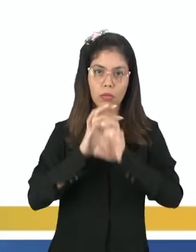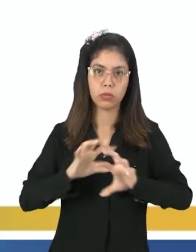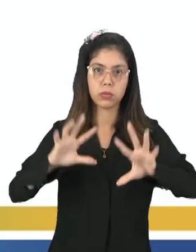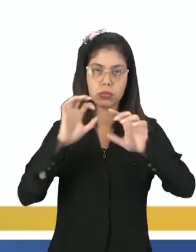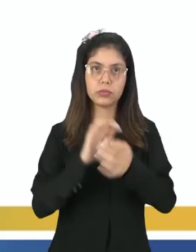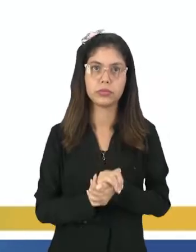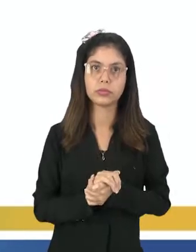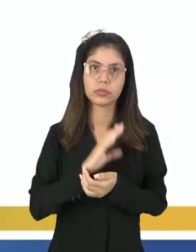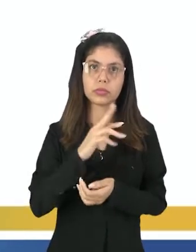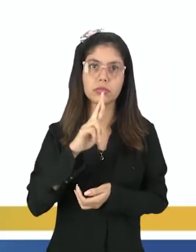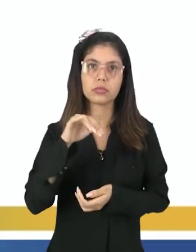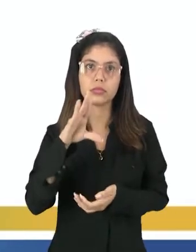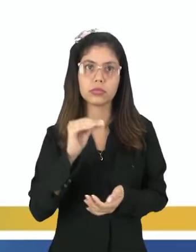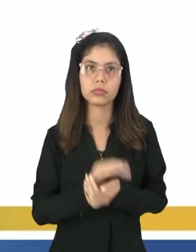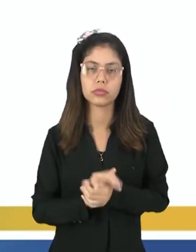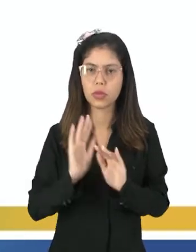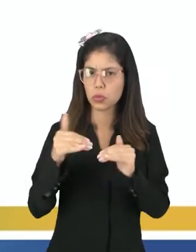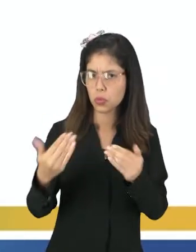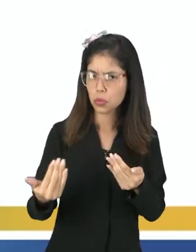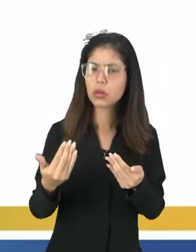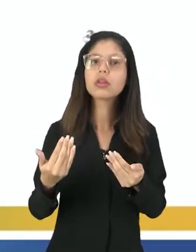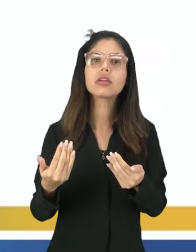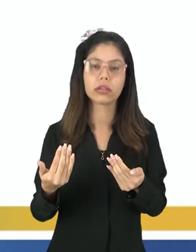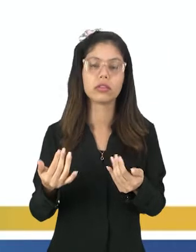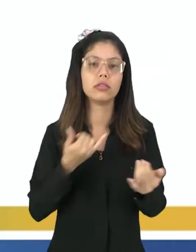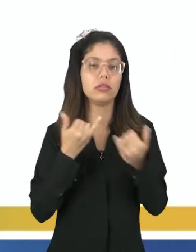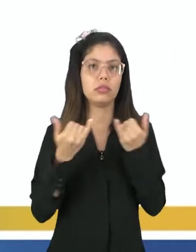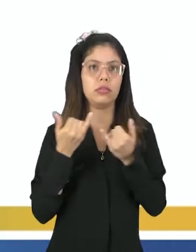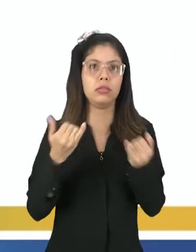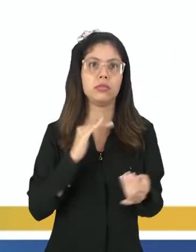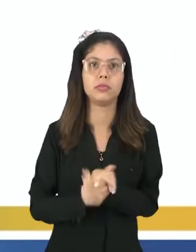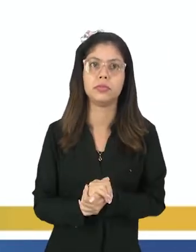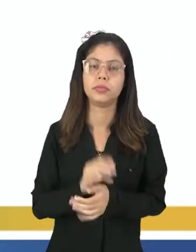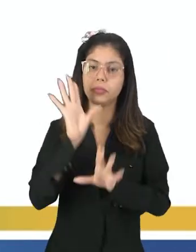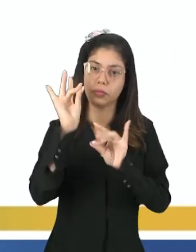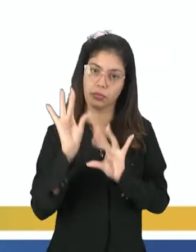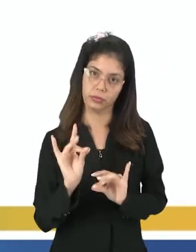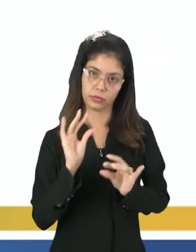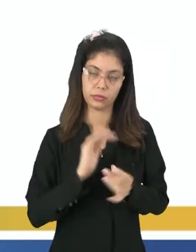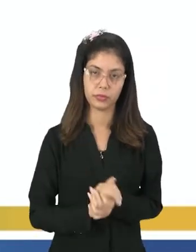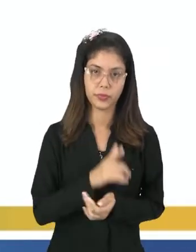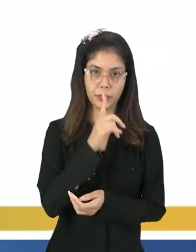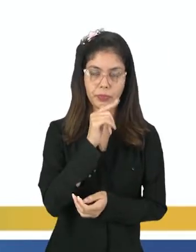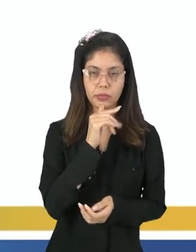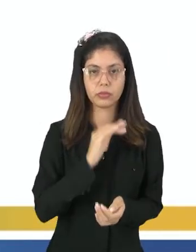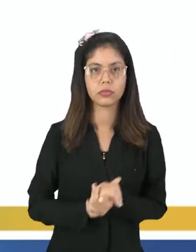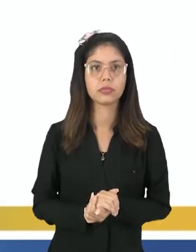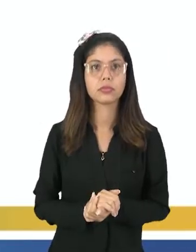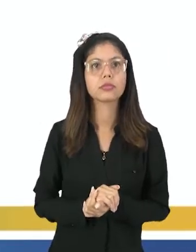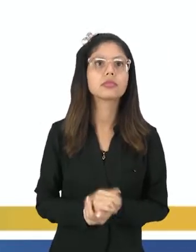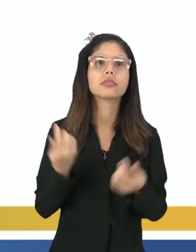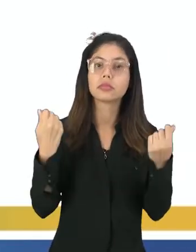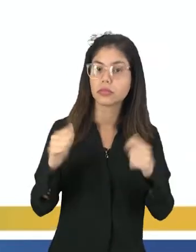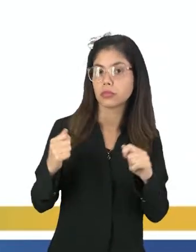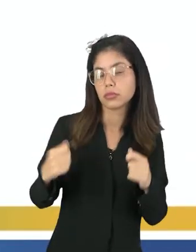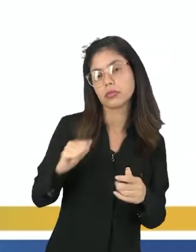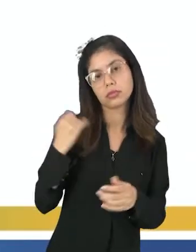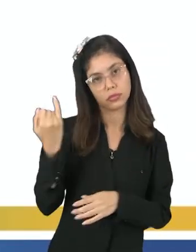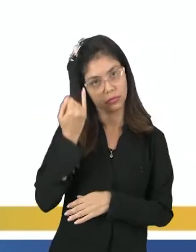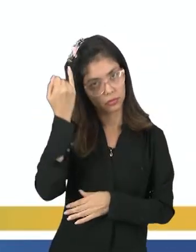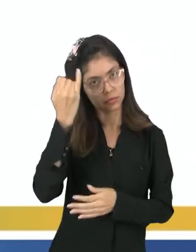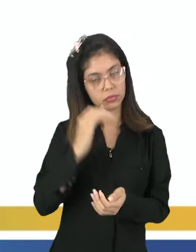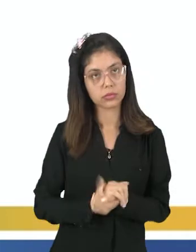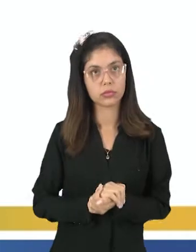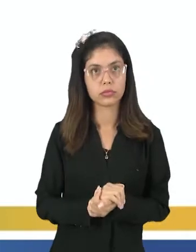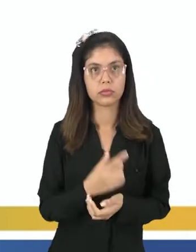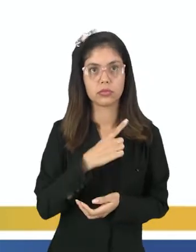carbônico, cloreto de sódio. Quais são as principais informações de cada um deles? A água, ela é essencial e